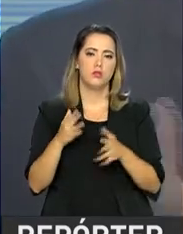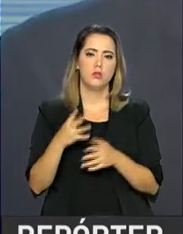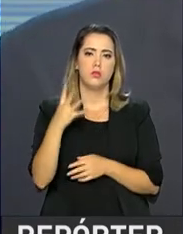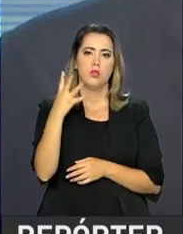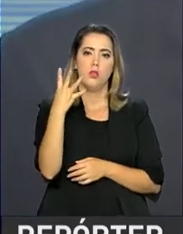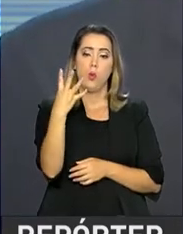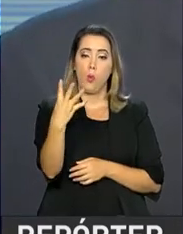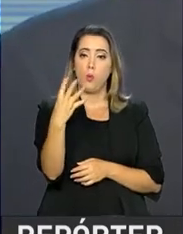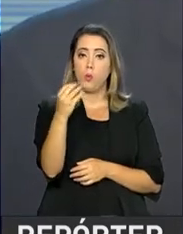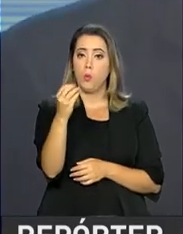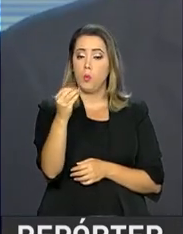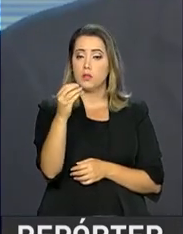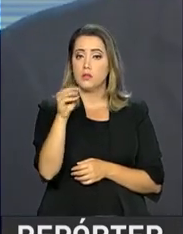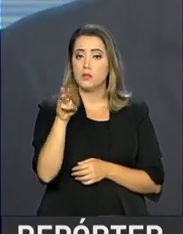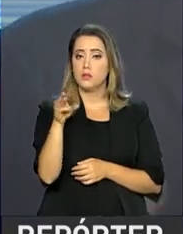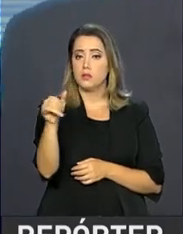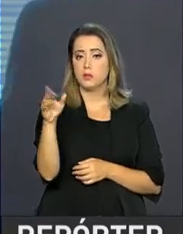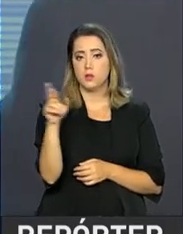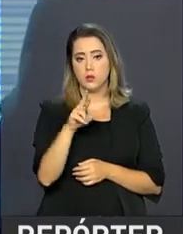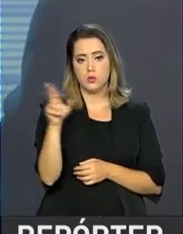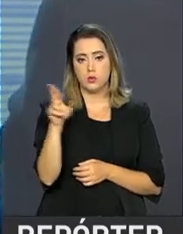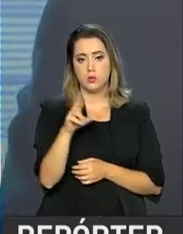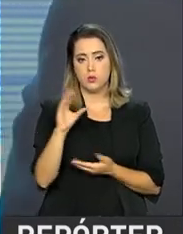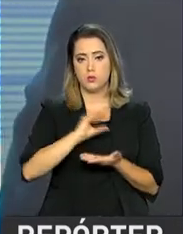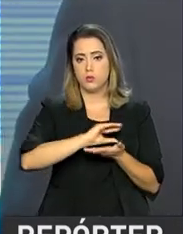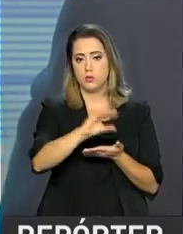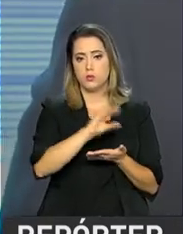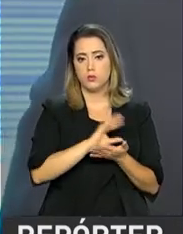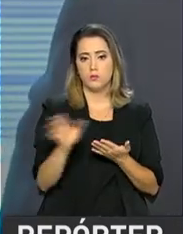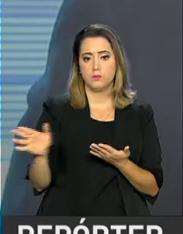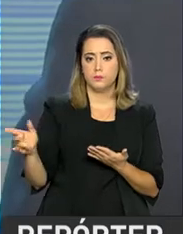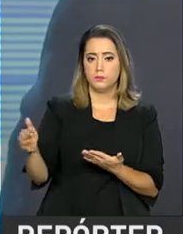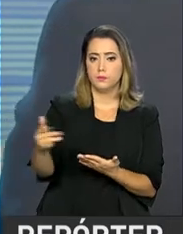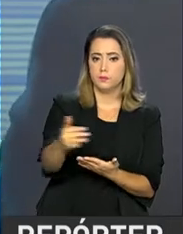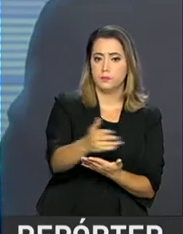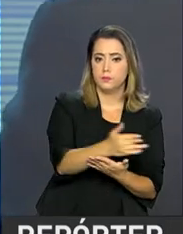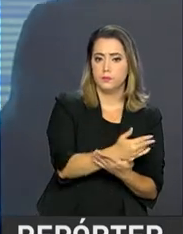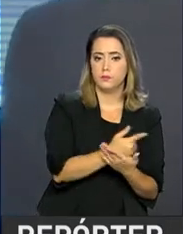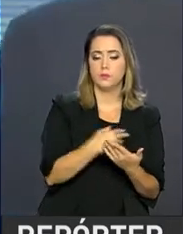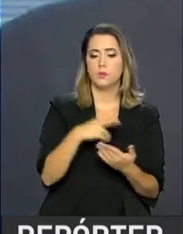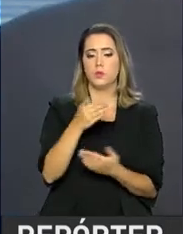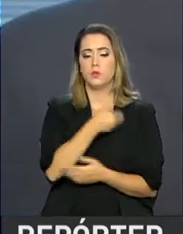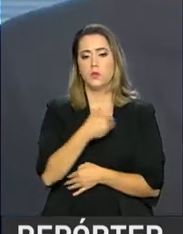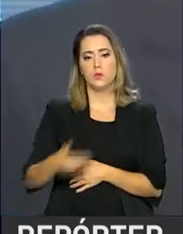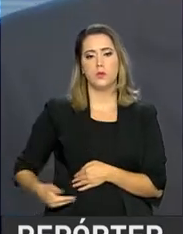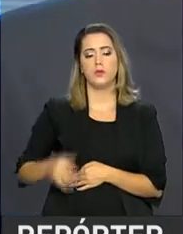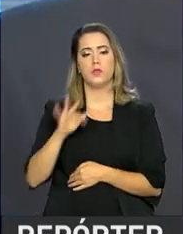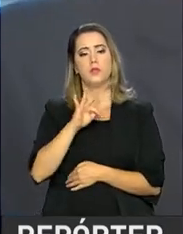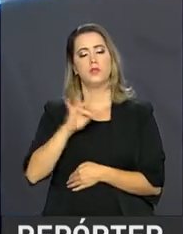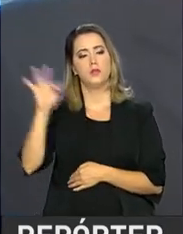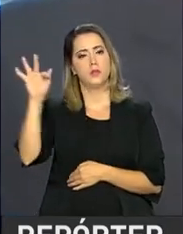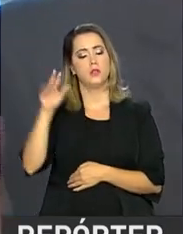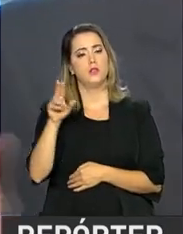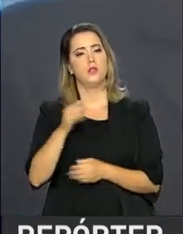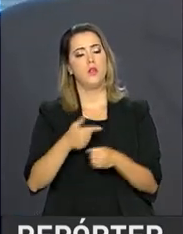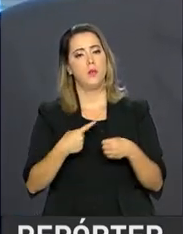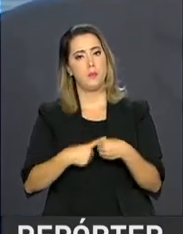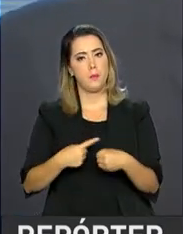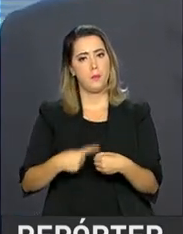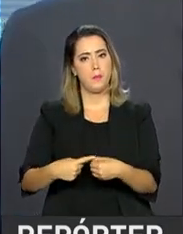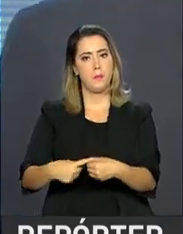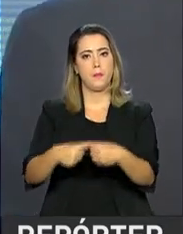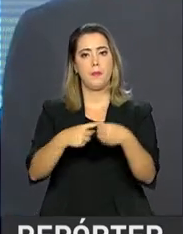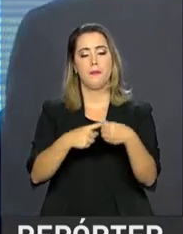400 bilhões de reais em arrecadação da união estado e municípios ao longo